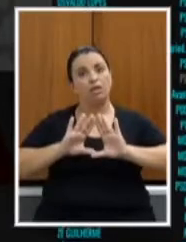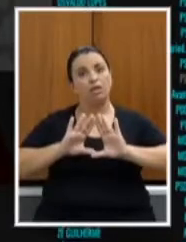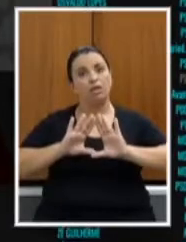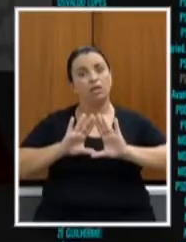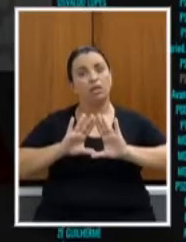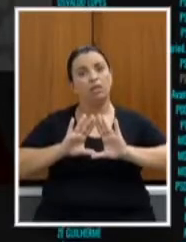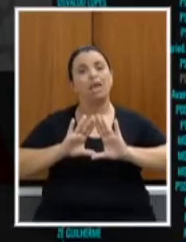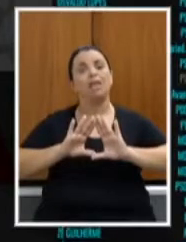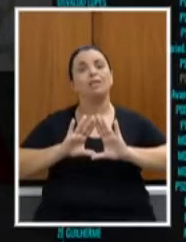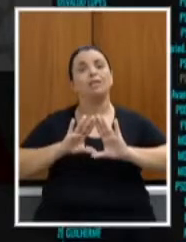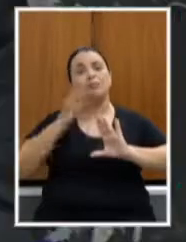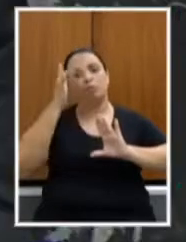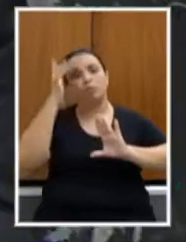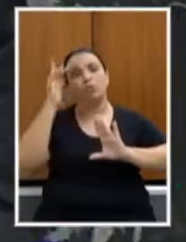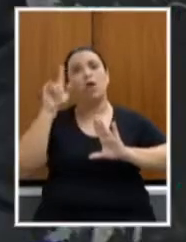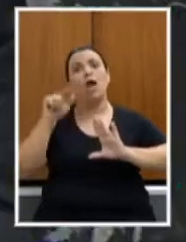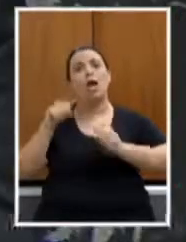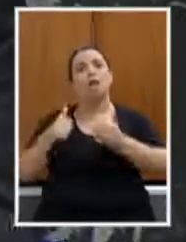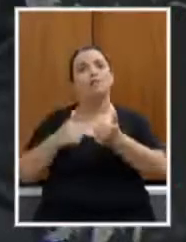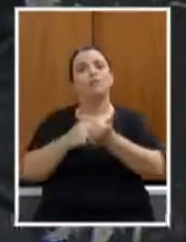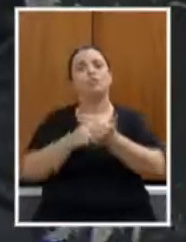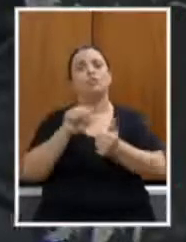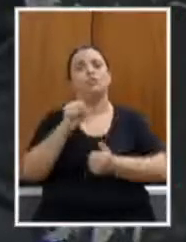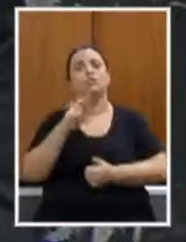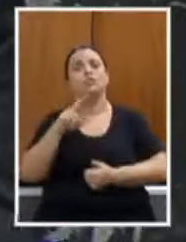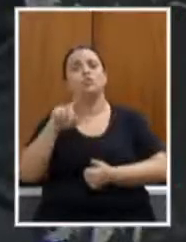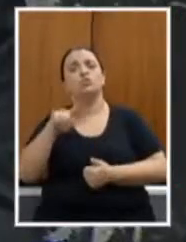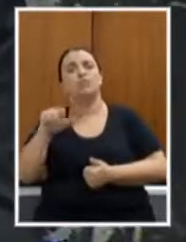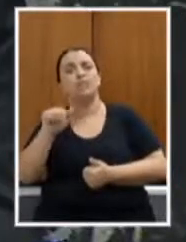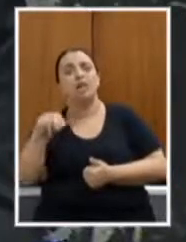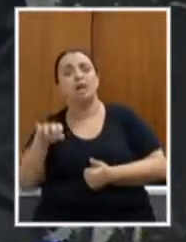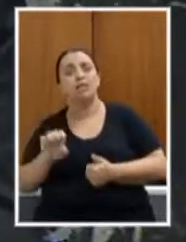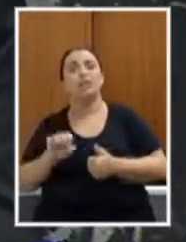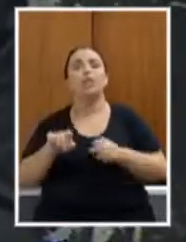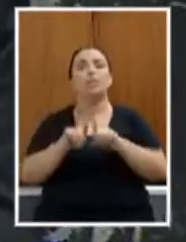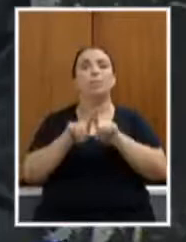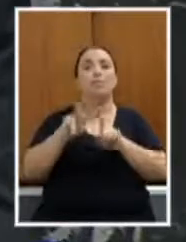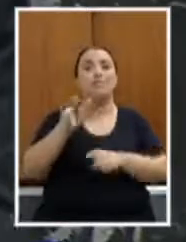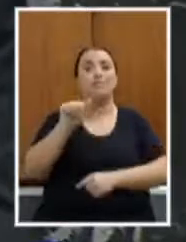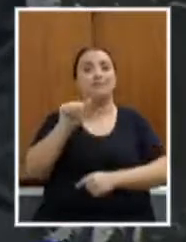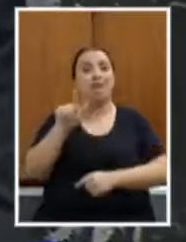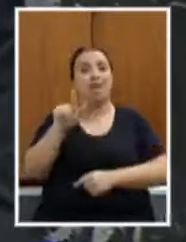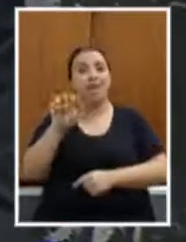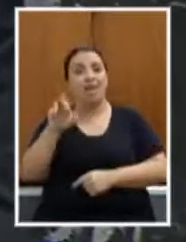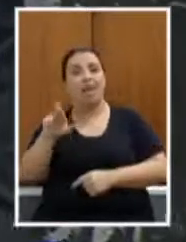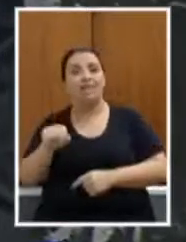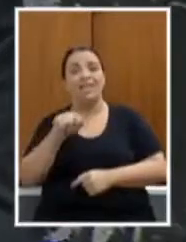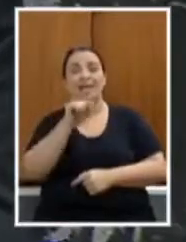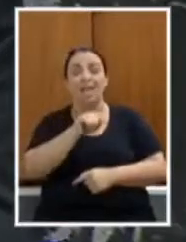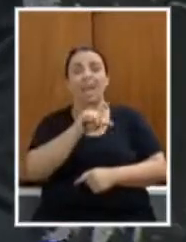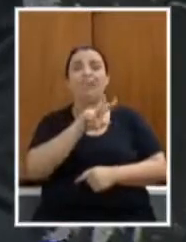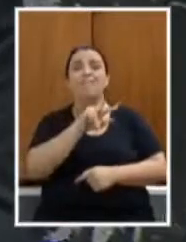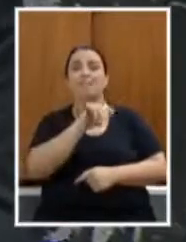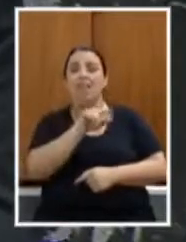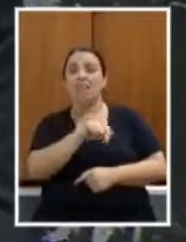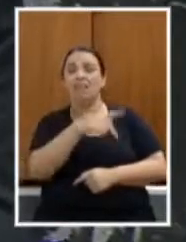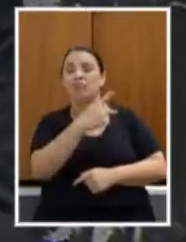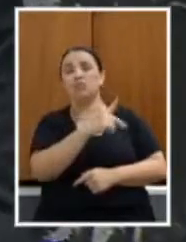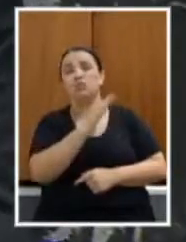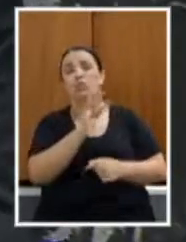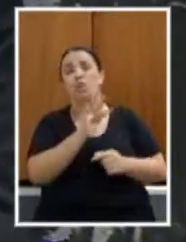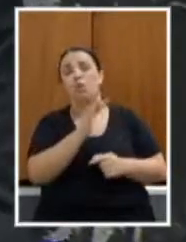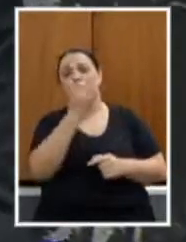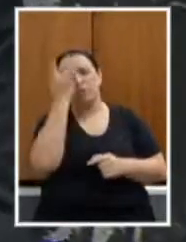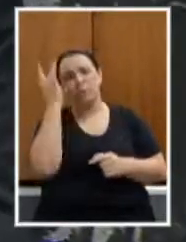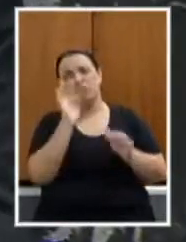das assessoras Suzane, Valéria, dando também a Valéria, que perdeu recentemente um familiar,